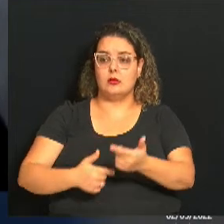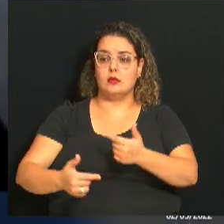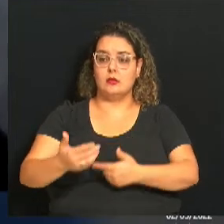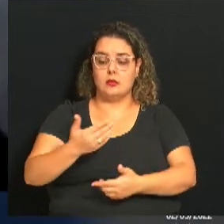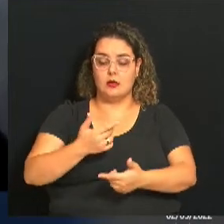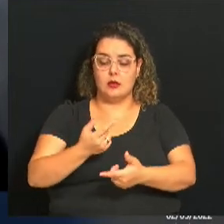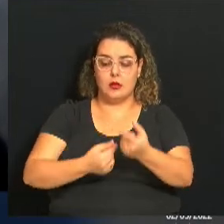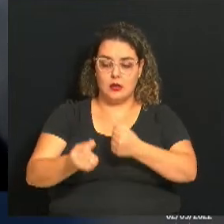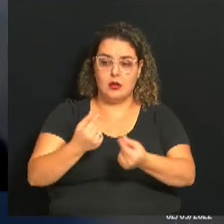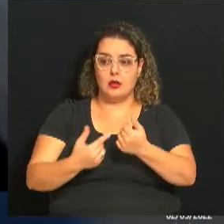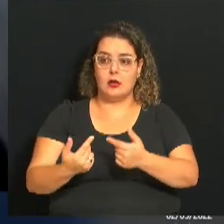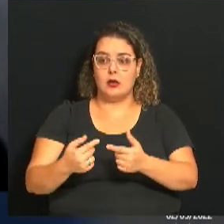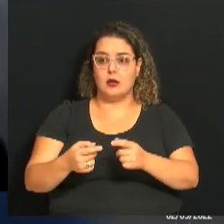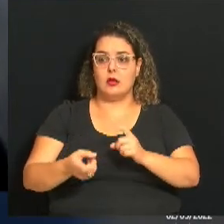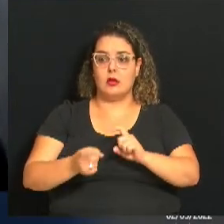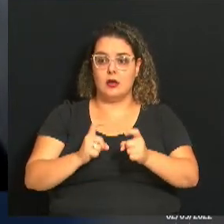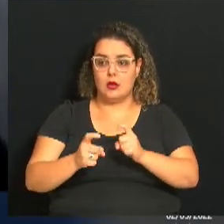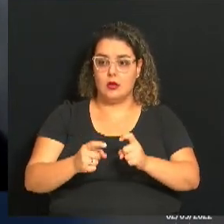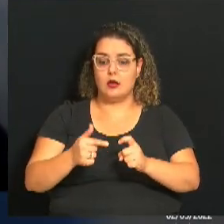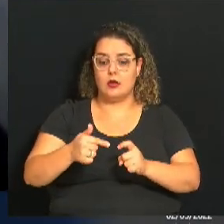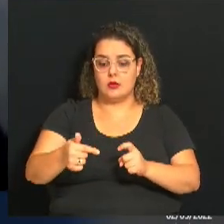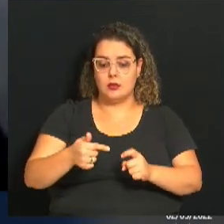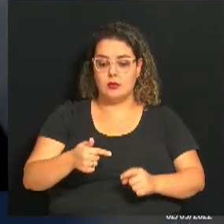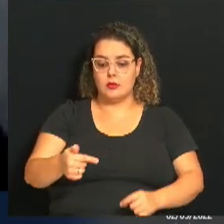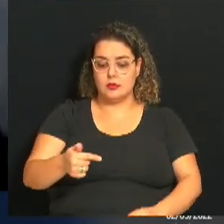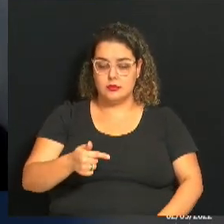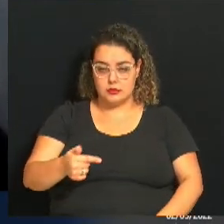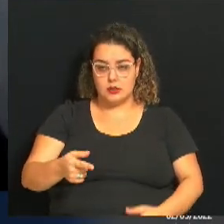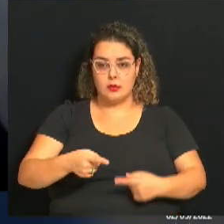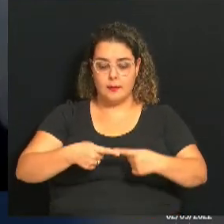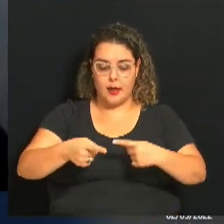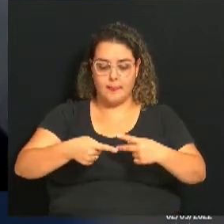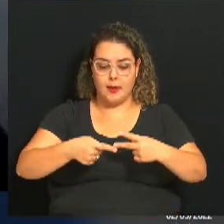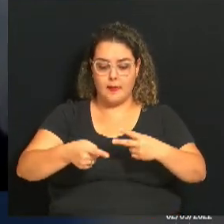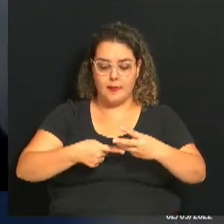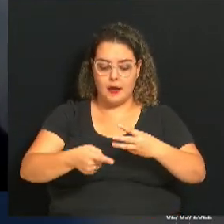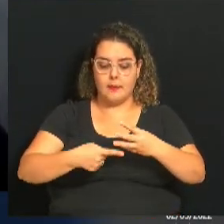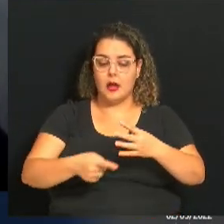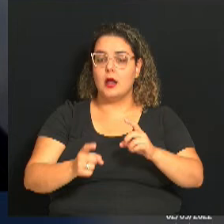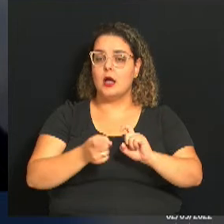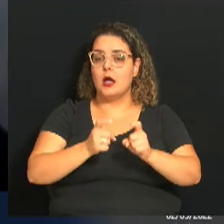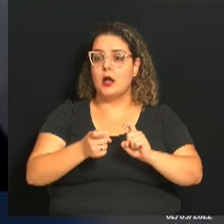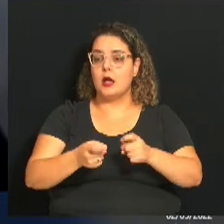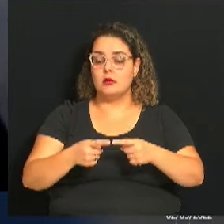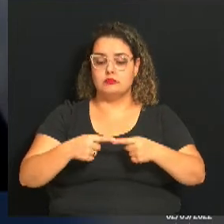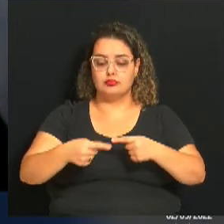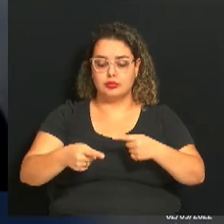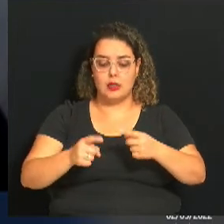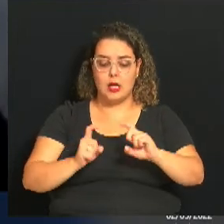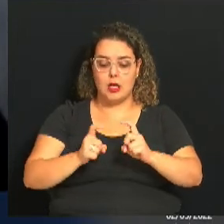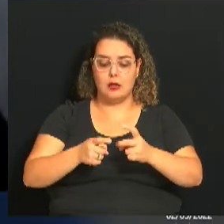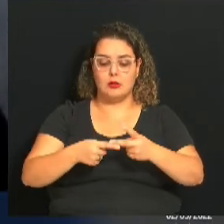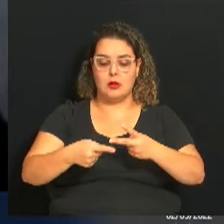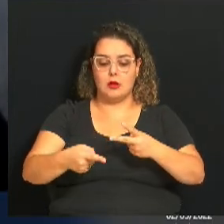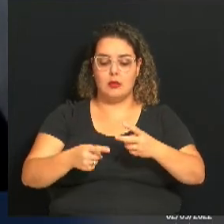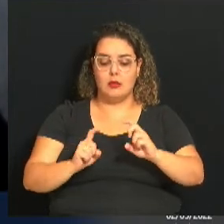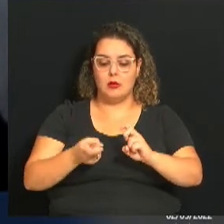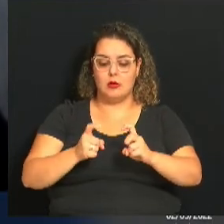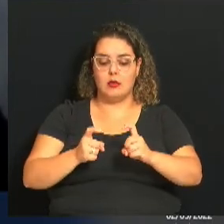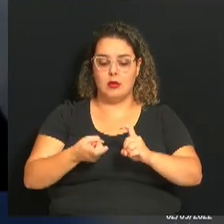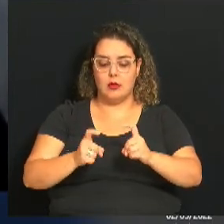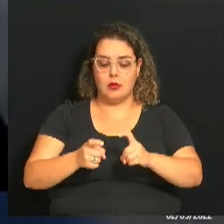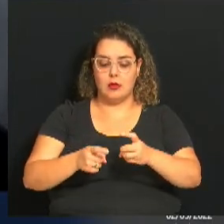reuniões semanais com a Secretaria de Finanças, justamente para achar esse equilíbrio, né? Que incentivos nós vamos dar para as